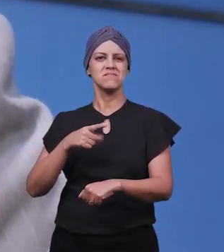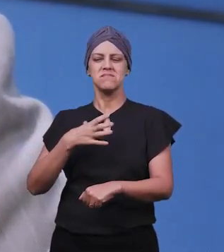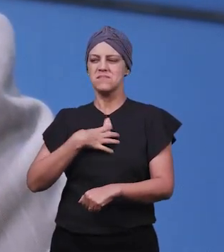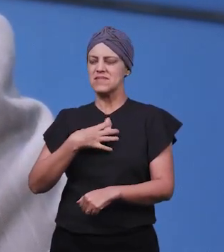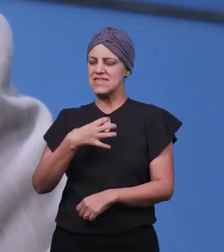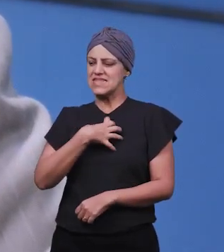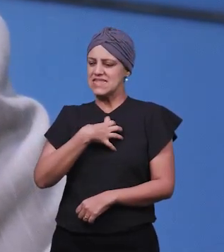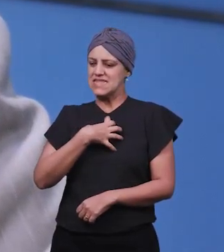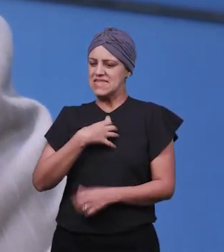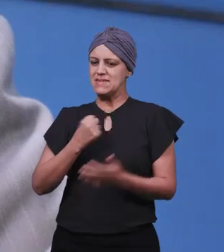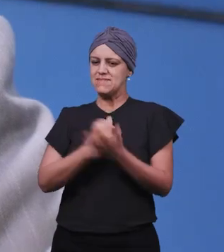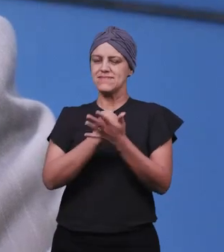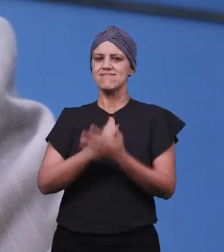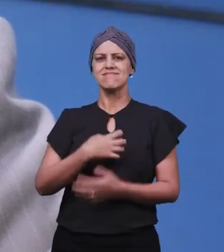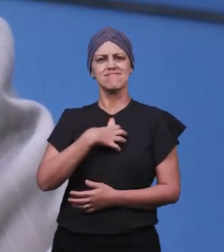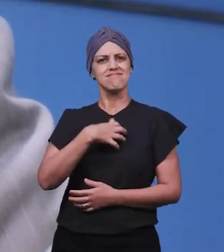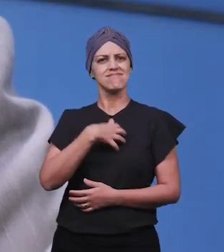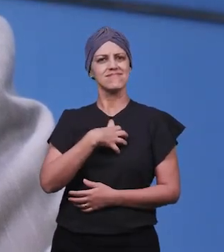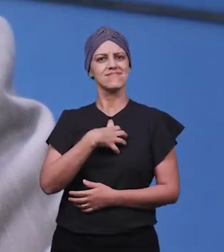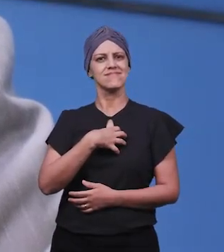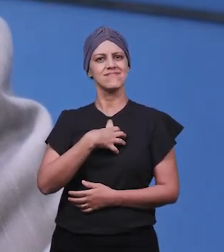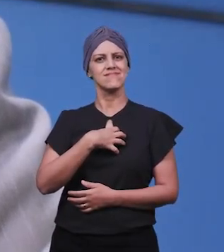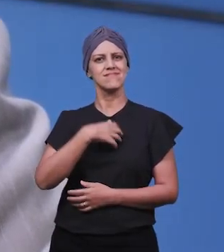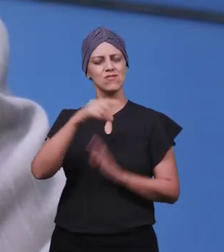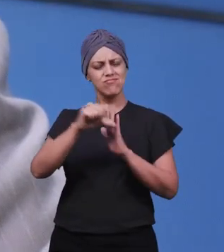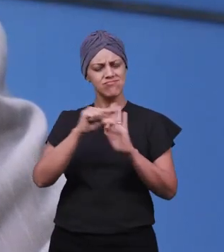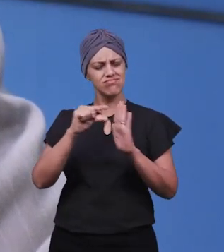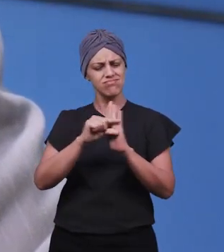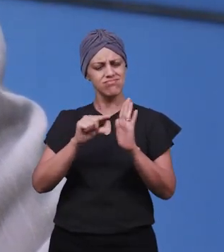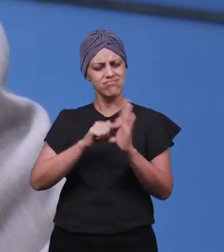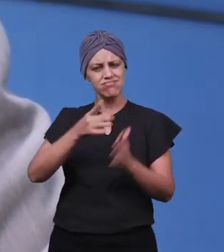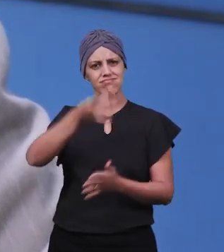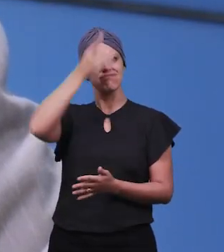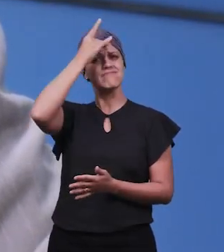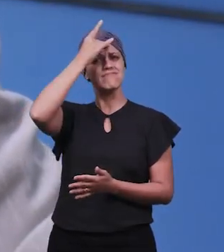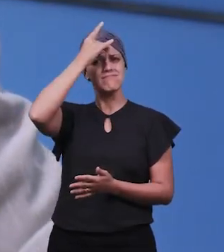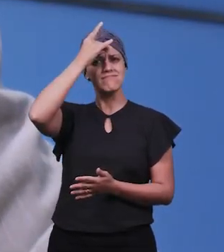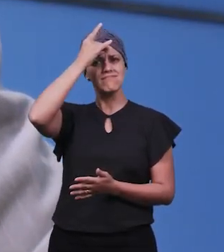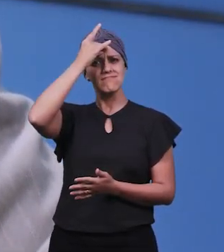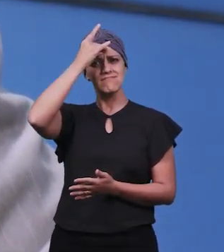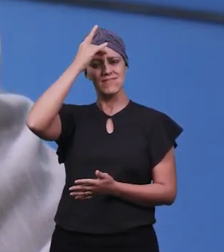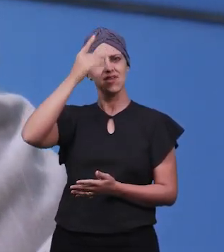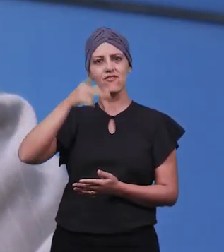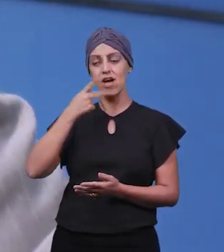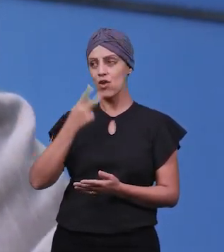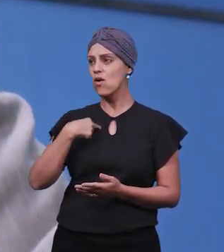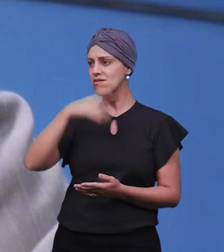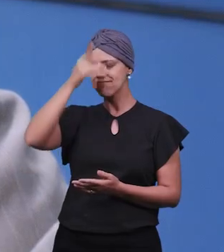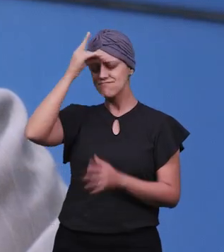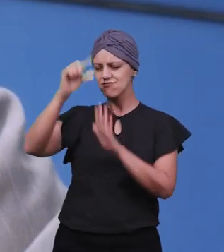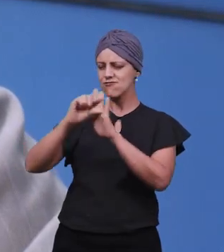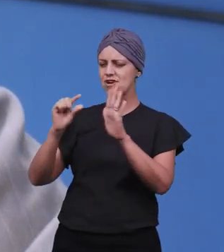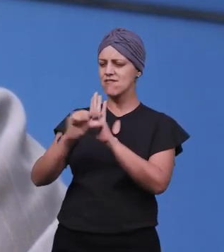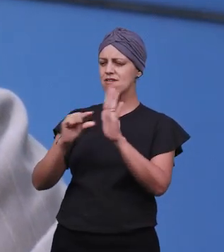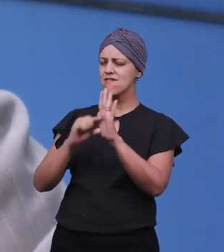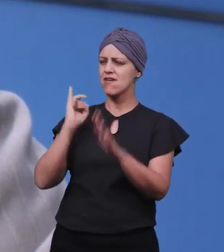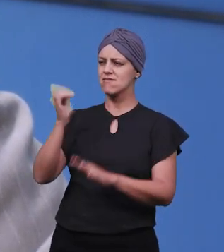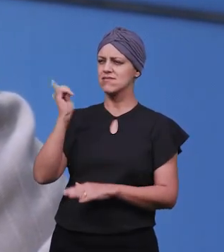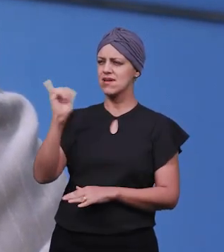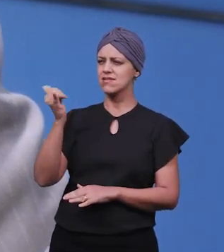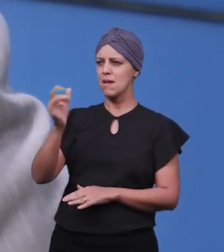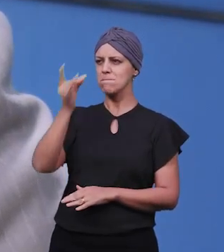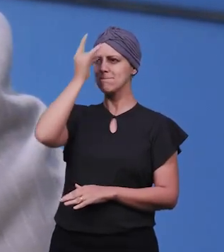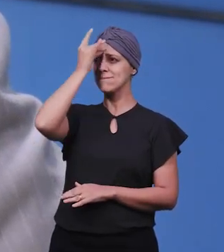interessante para mim, foi tão marcante, que eu sei, né, os três versículos. Ele falou, ó, não estou com a Bíblia aqui, ele falou os três